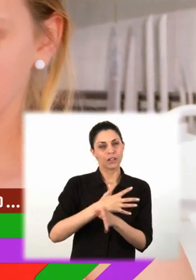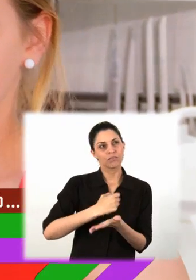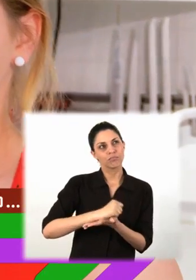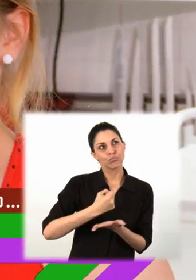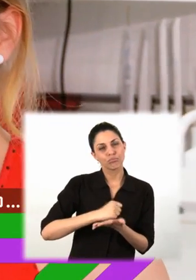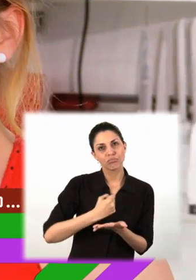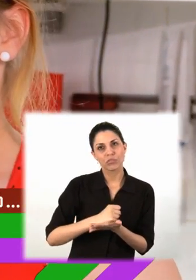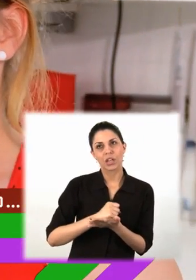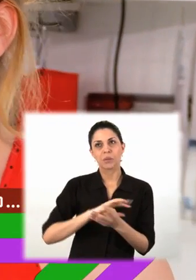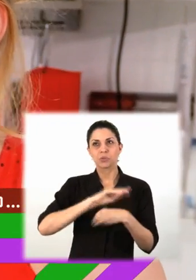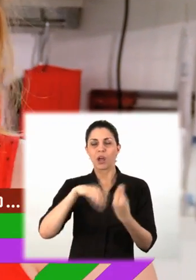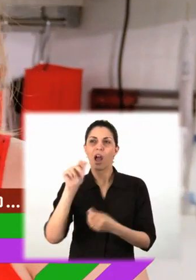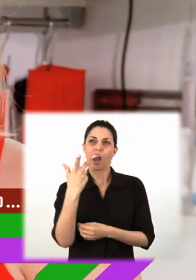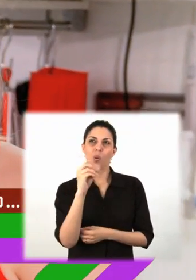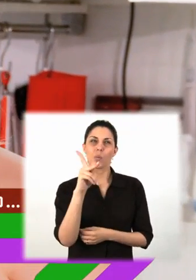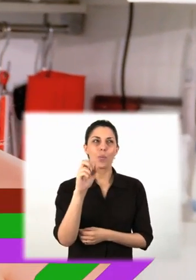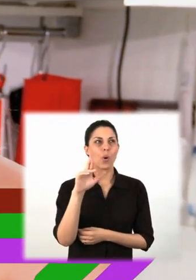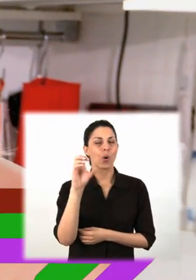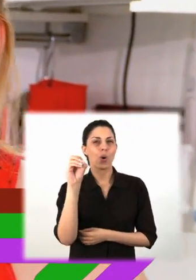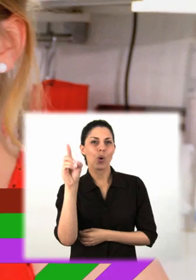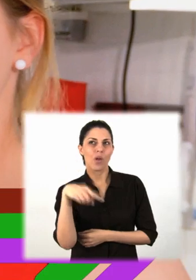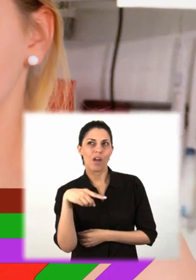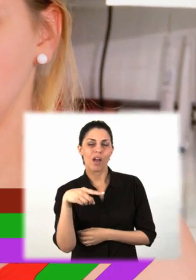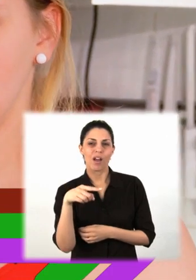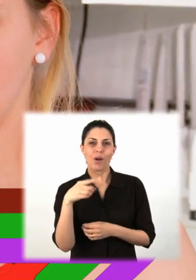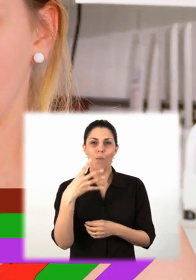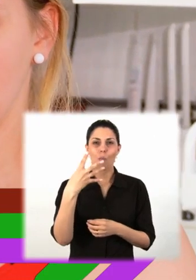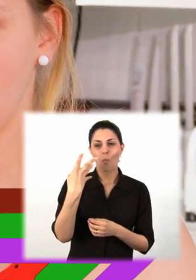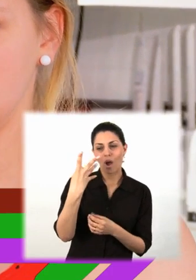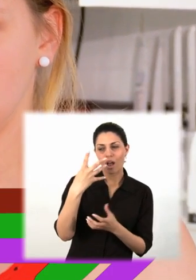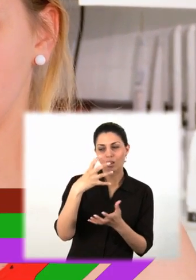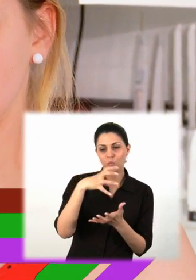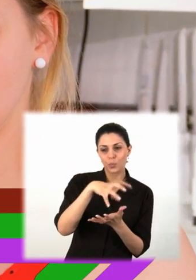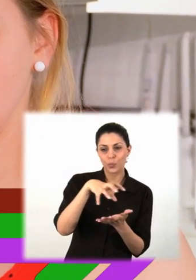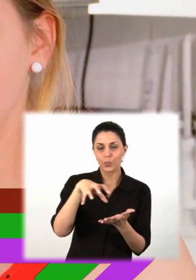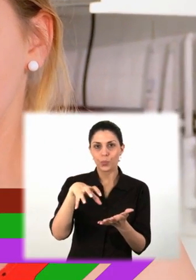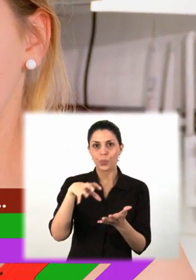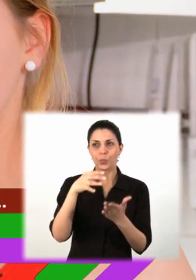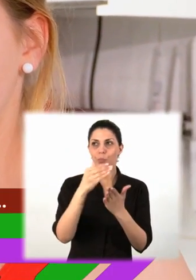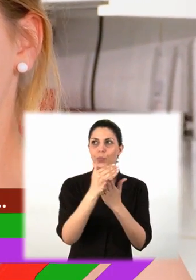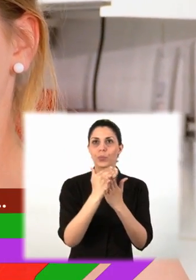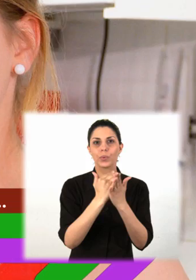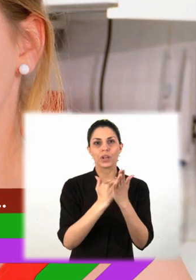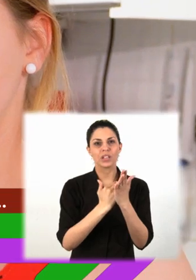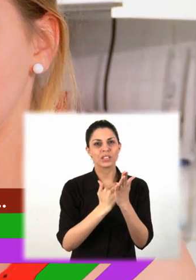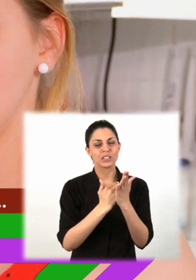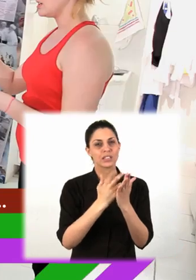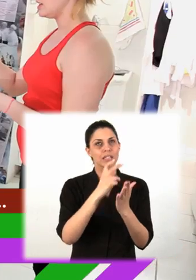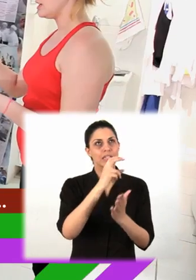Purê de batata baroa com alho poró. Rendimento 4 porções.